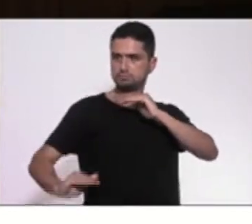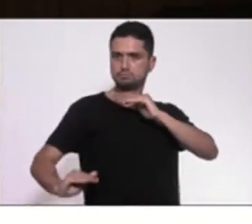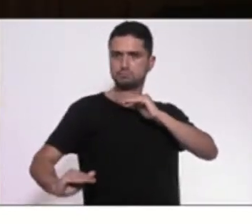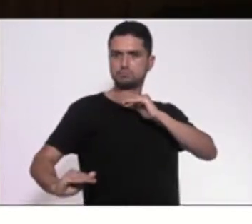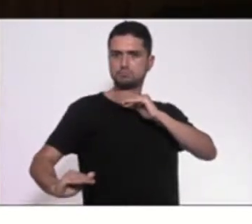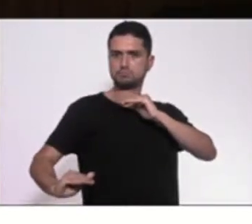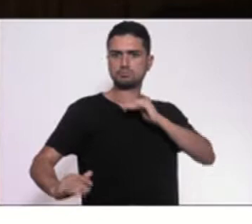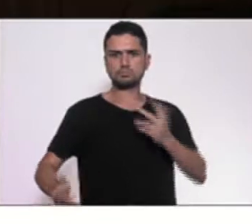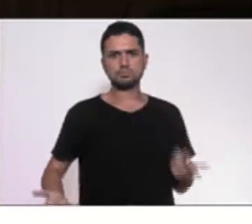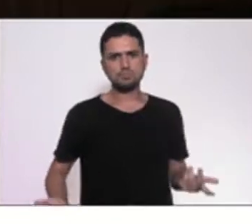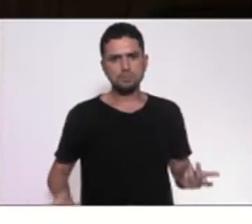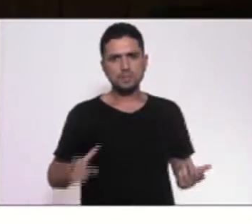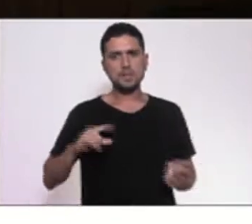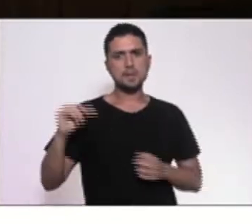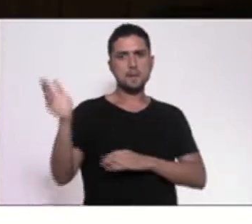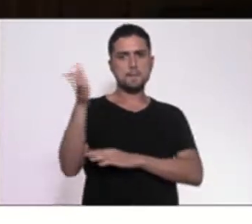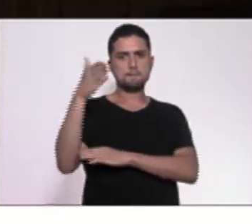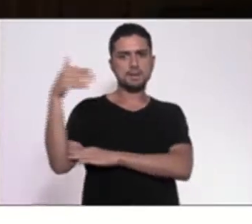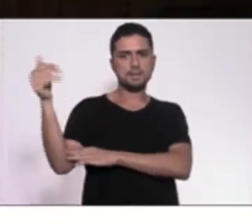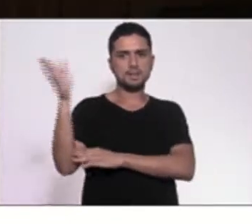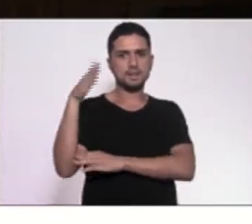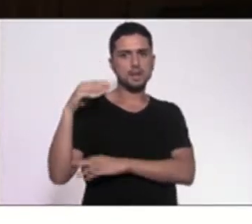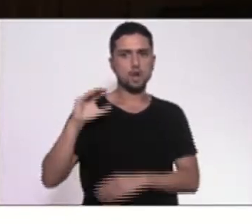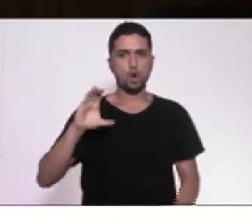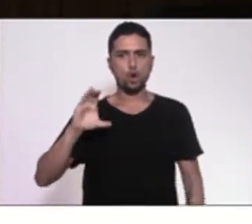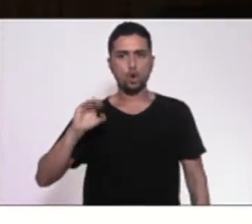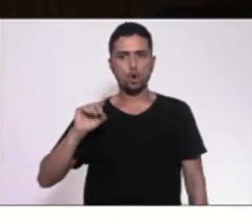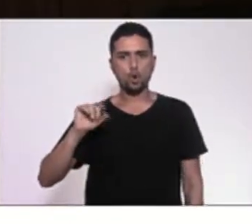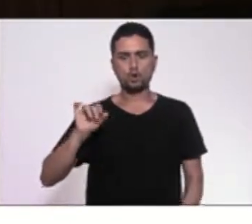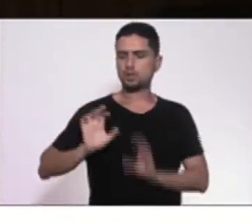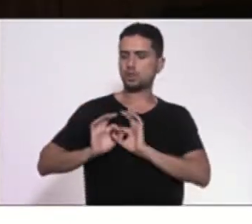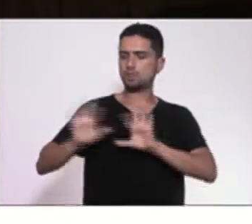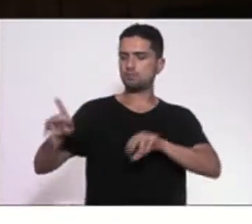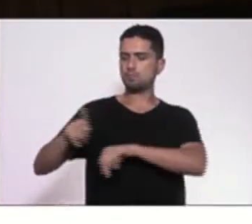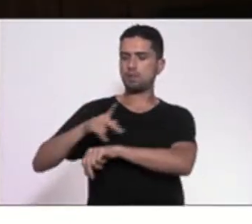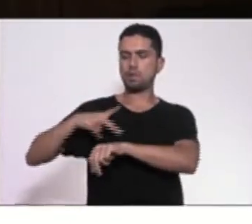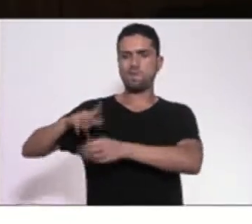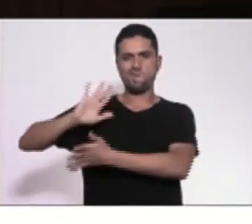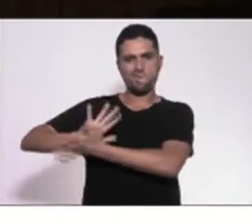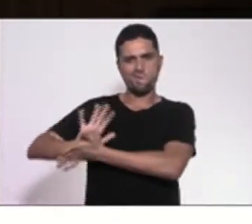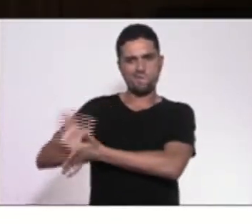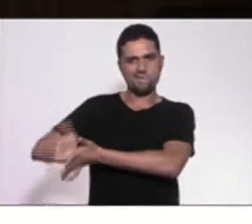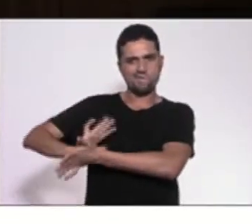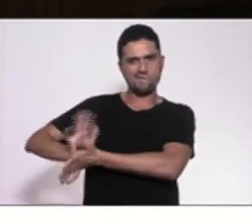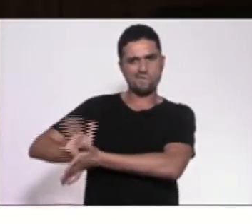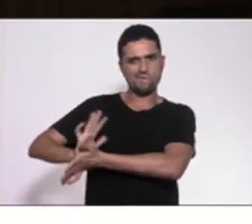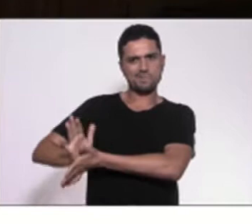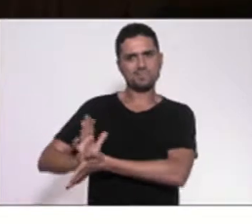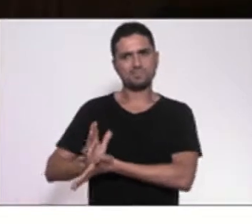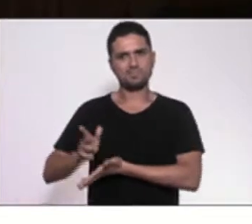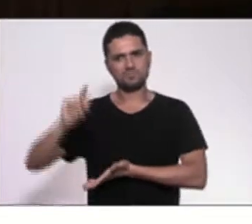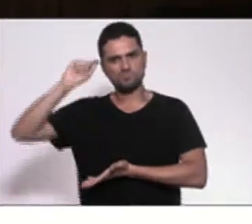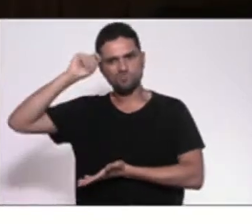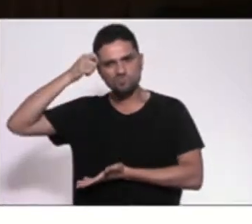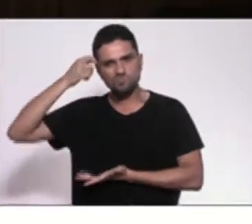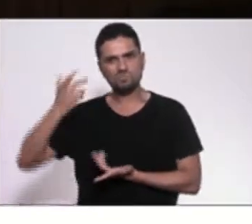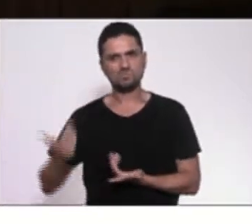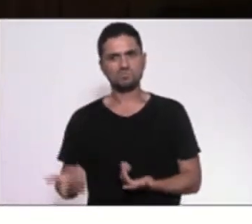colonização, esmagavam a cultura e os próprios africanos. E esse ranço